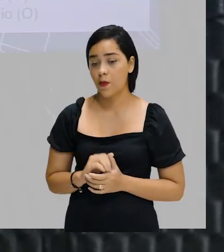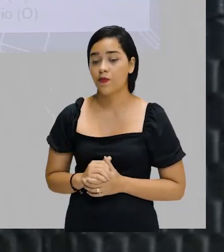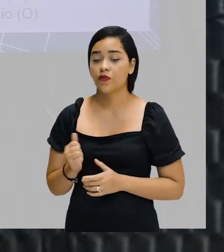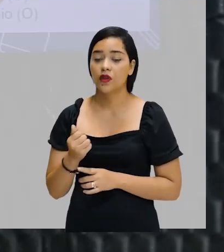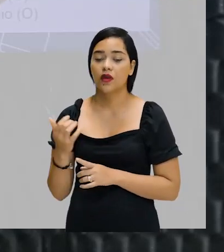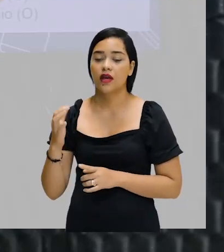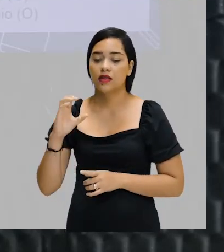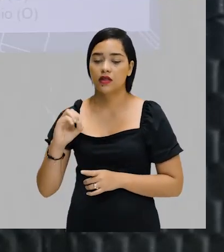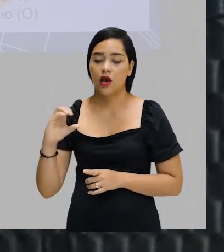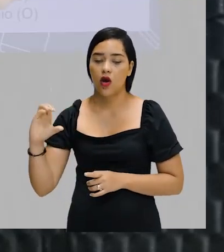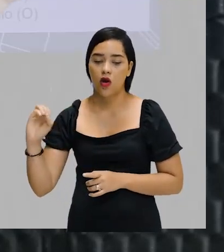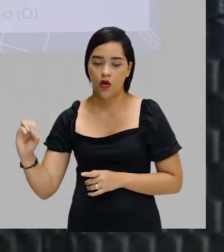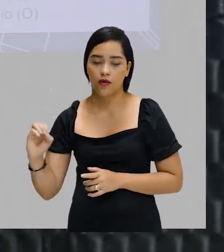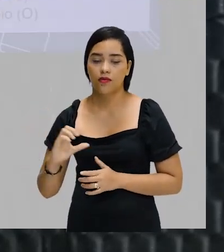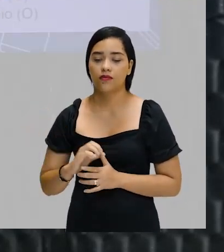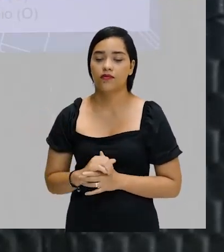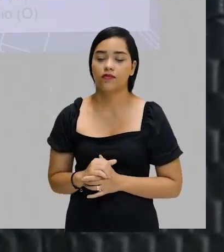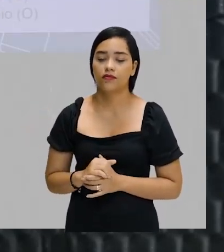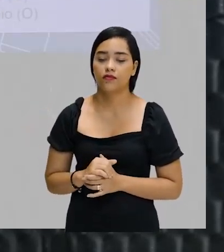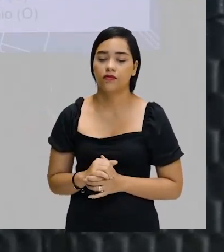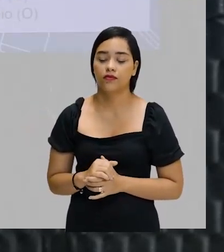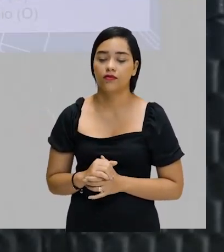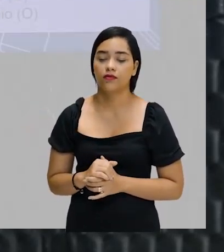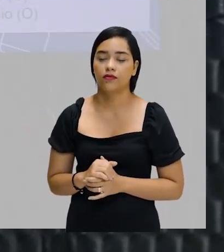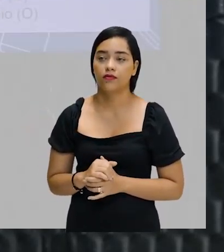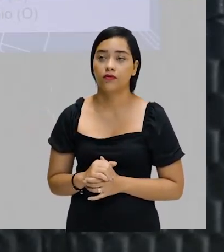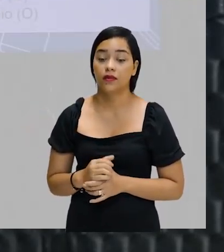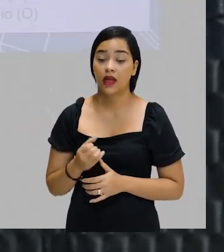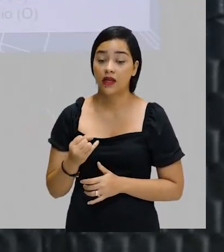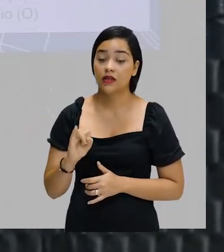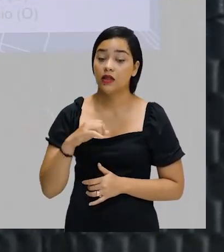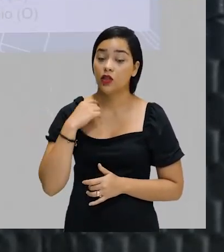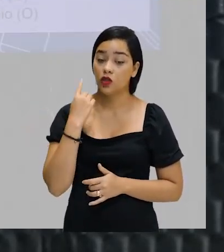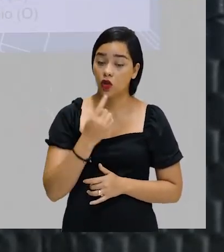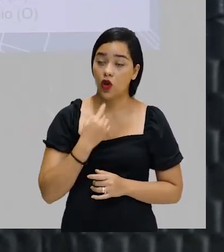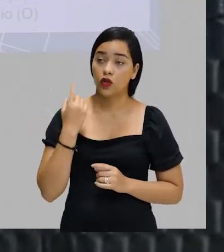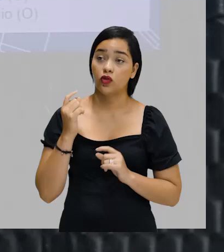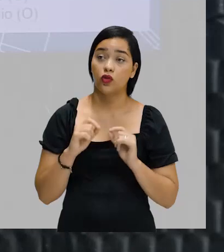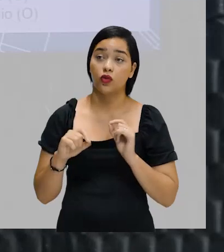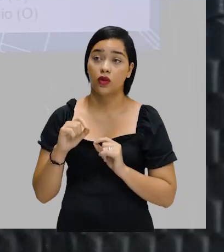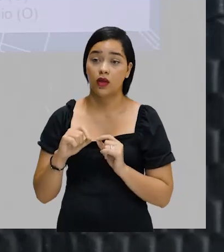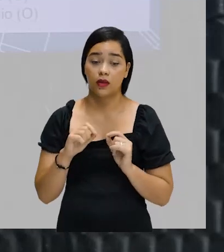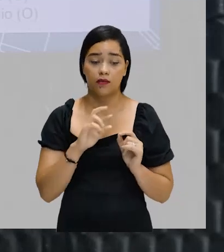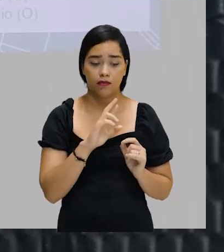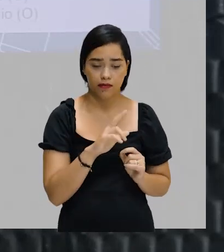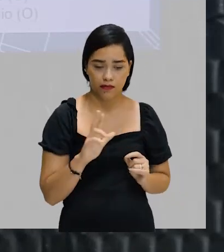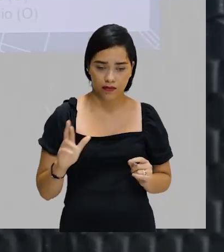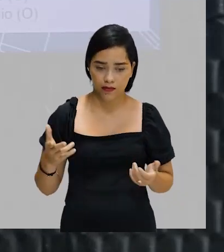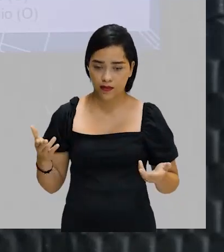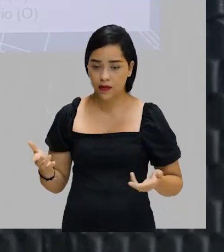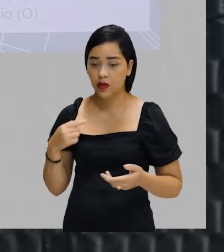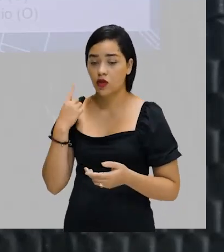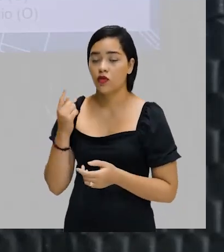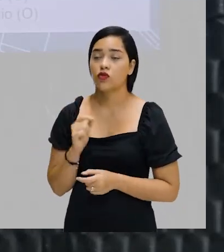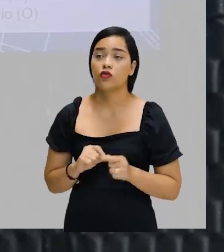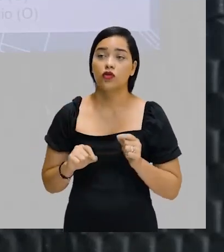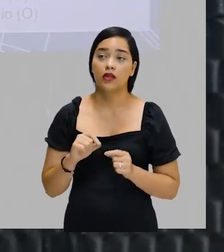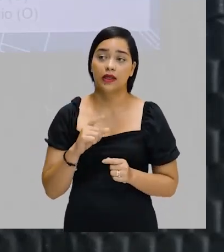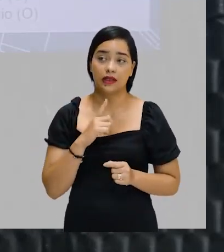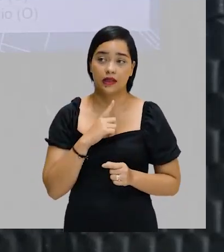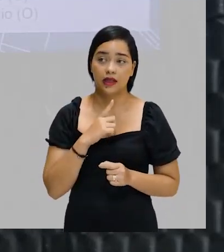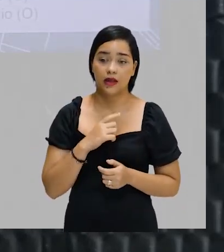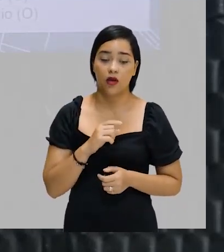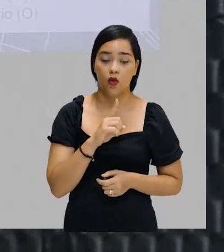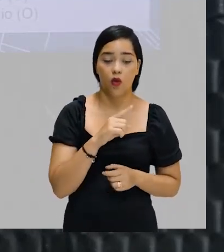o gás carbônico, CO2. Turminha, se a gente contar reagente e produto, nós vamos